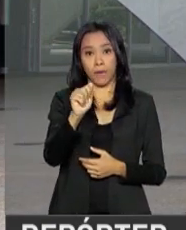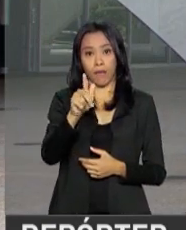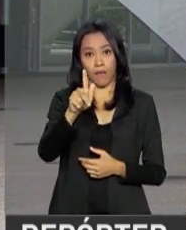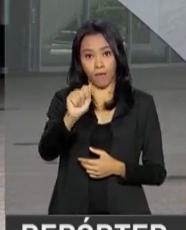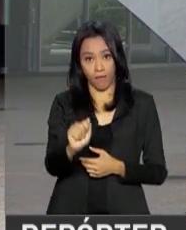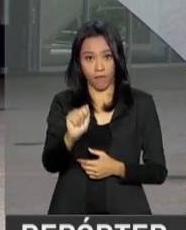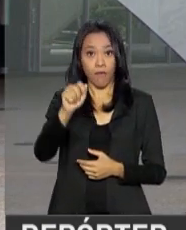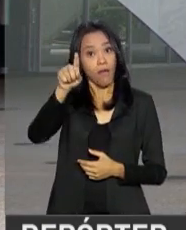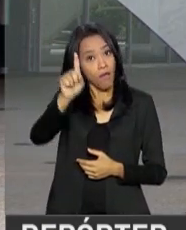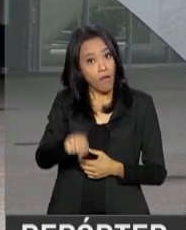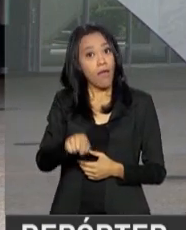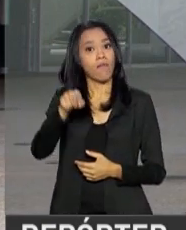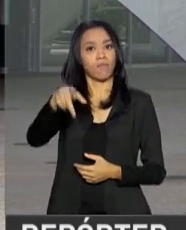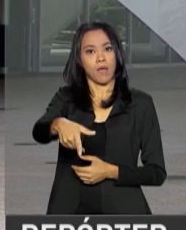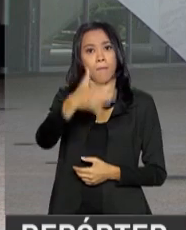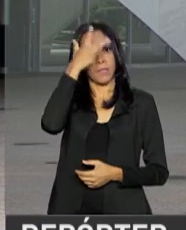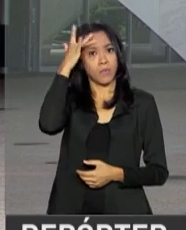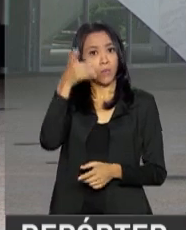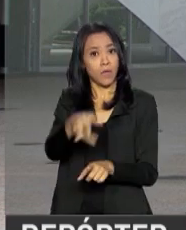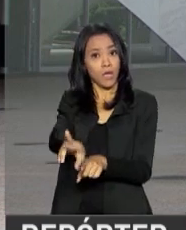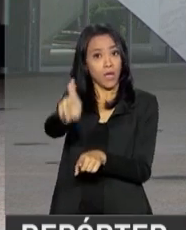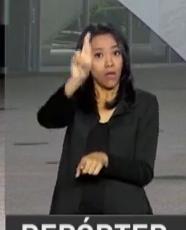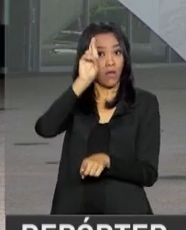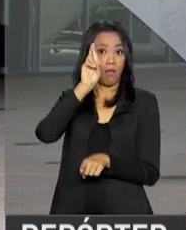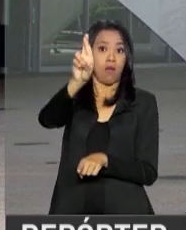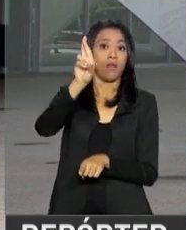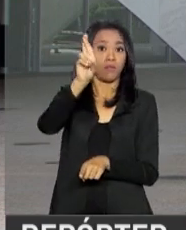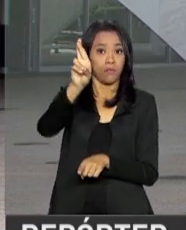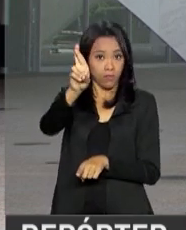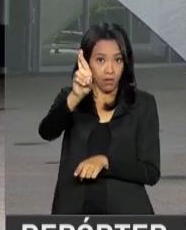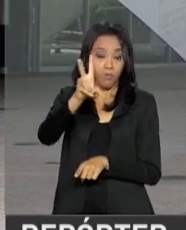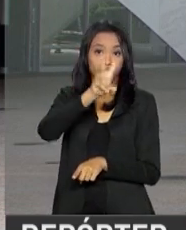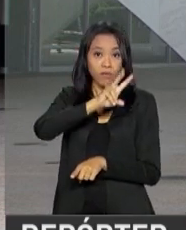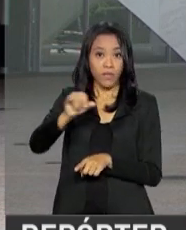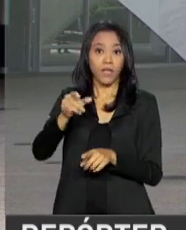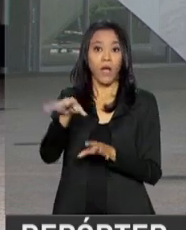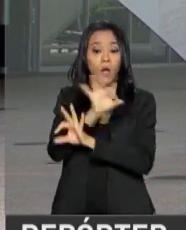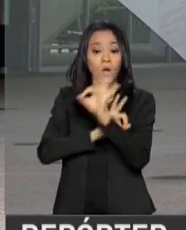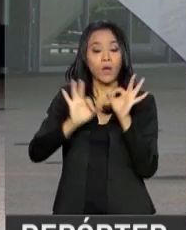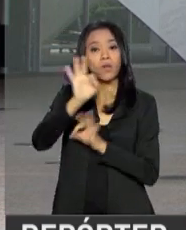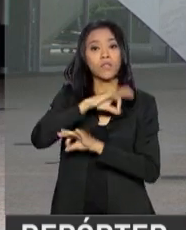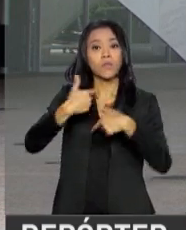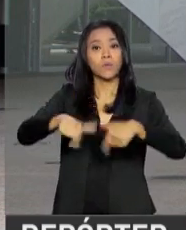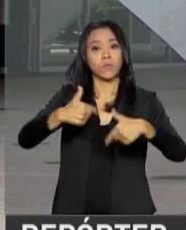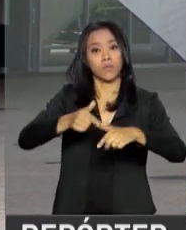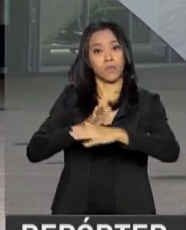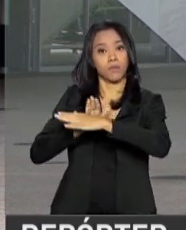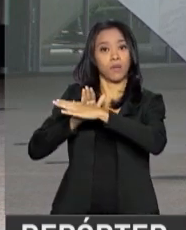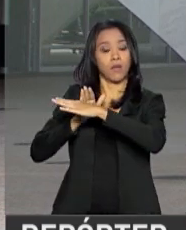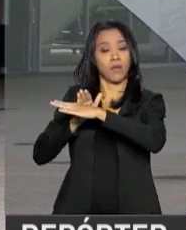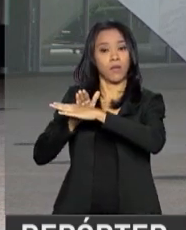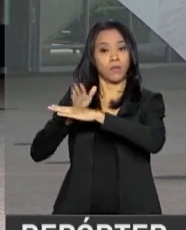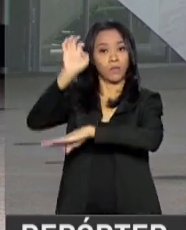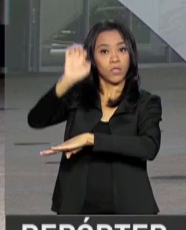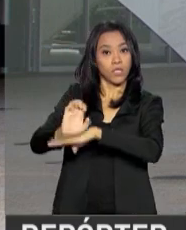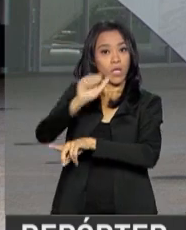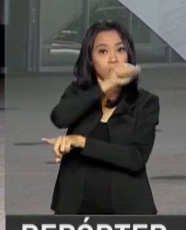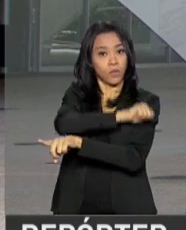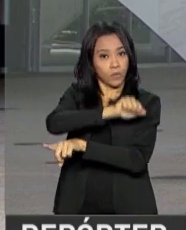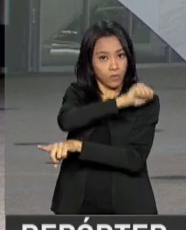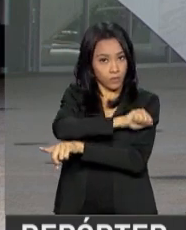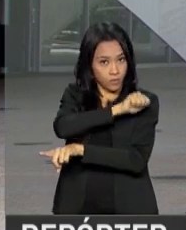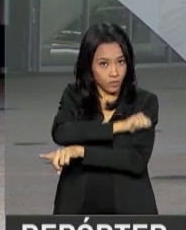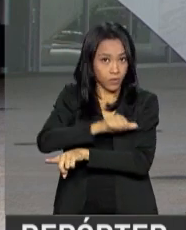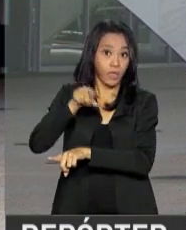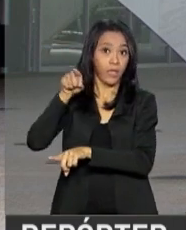Militar do Leste, será o interventor no estado e terá o comando da segurança pública, da Secretaria